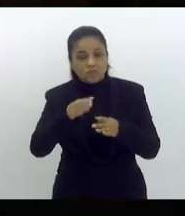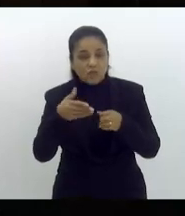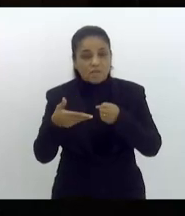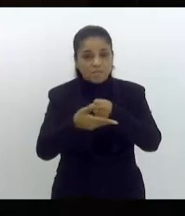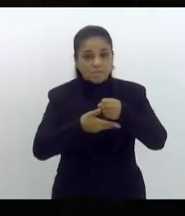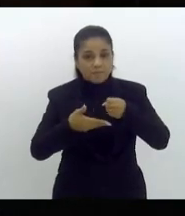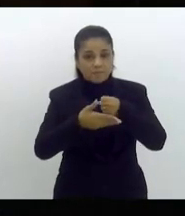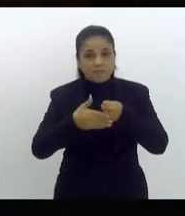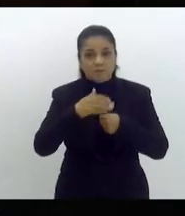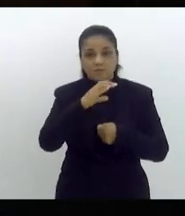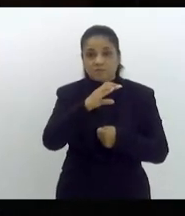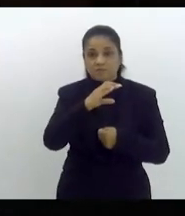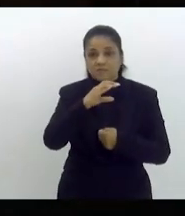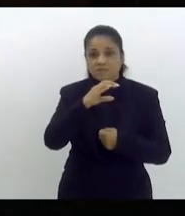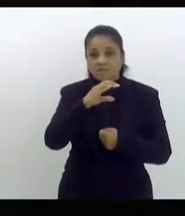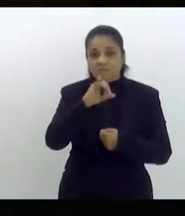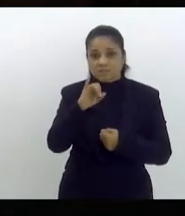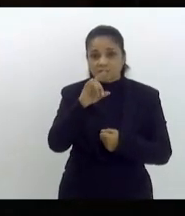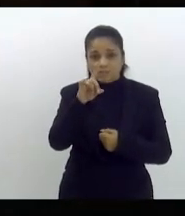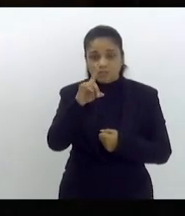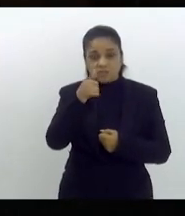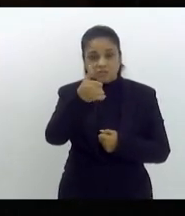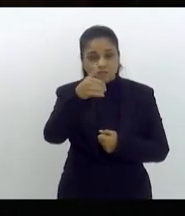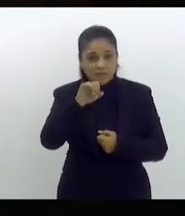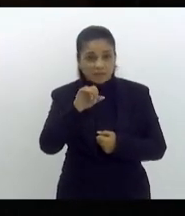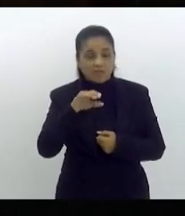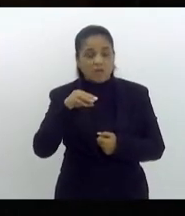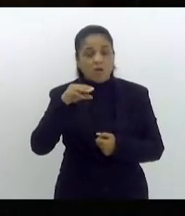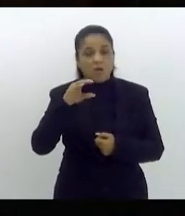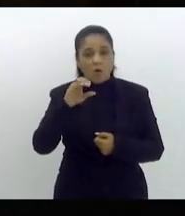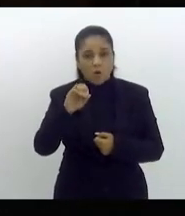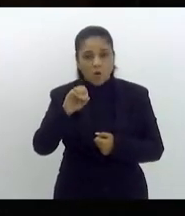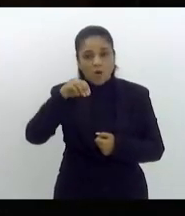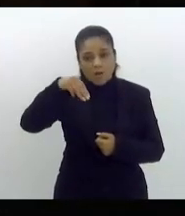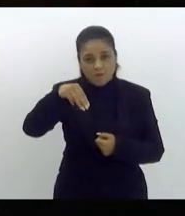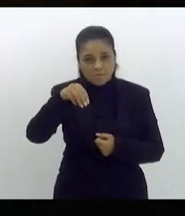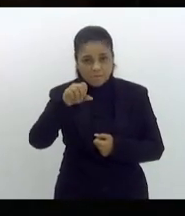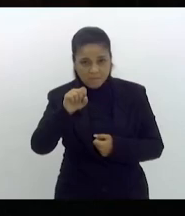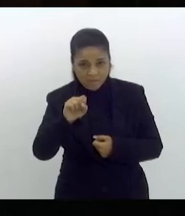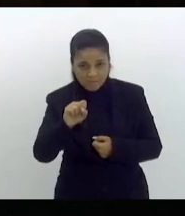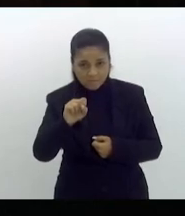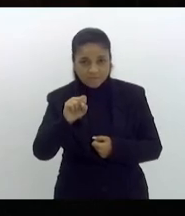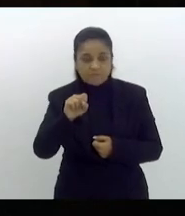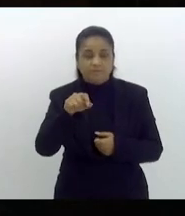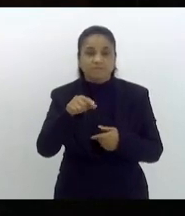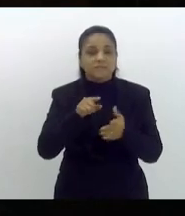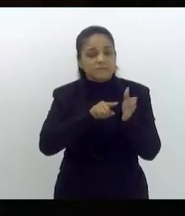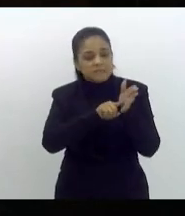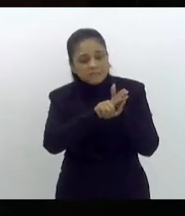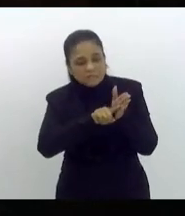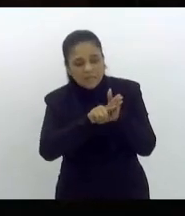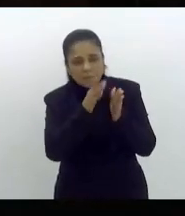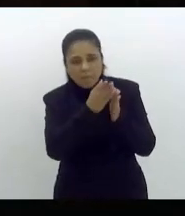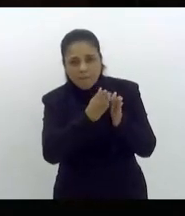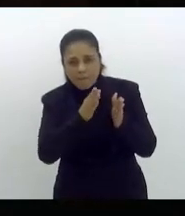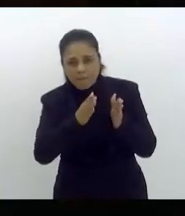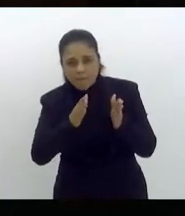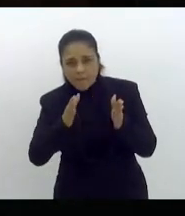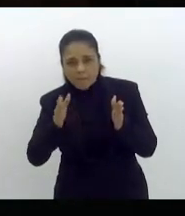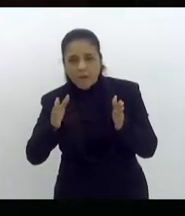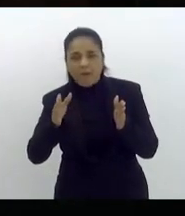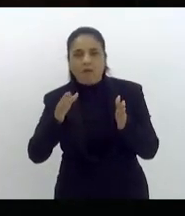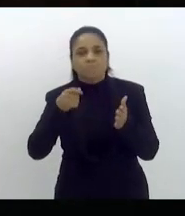CID 10 da OMS induzindo pois diversos processos de exames equivocados que